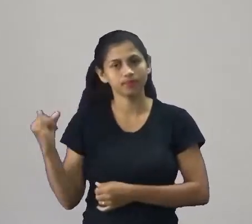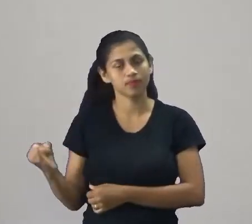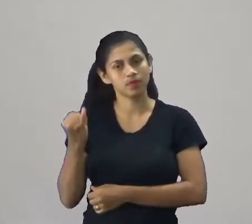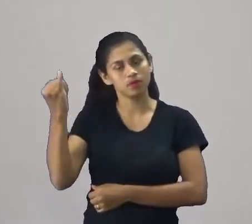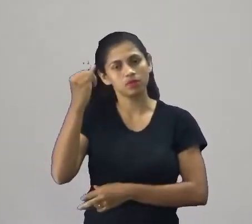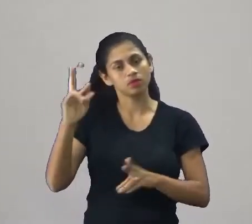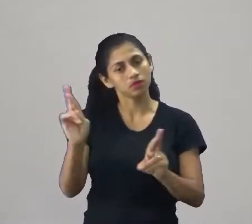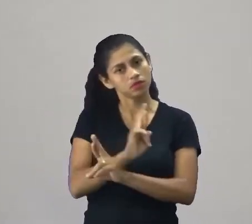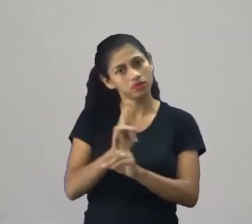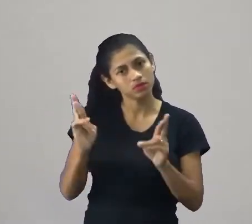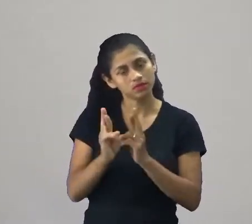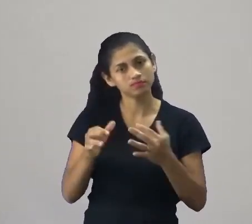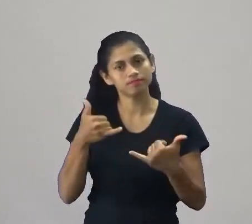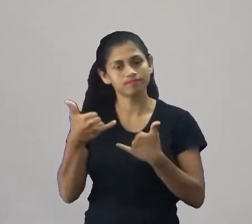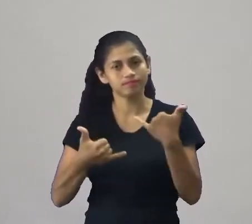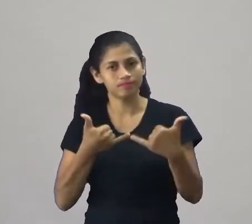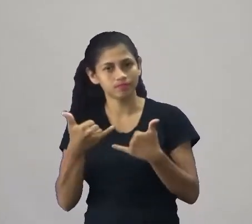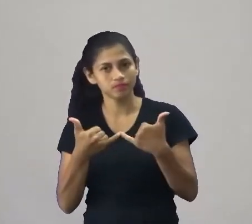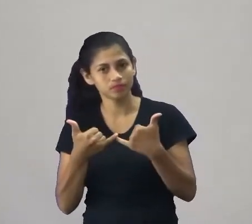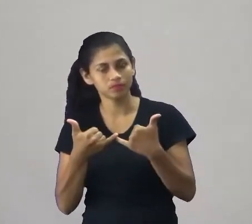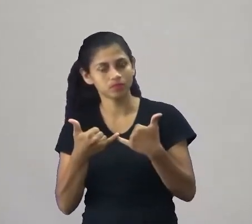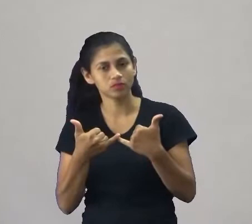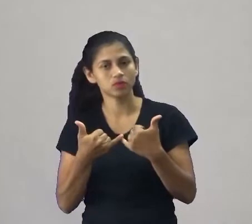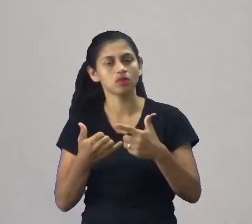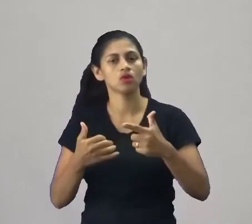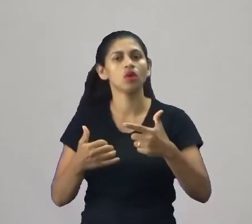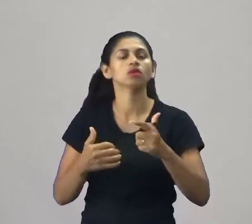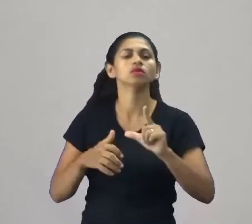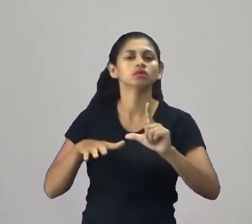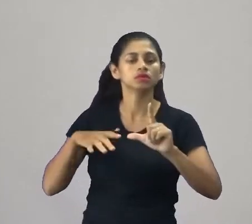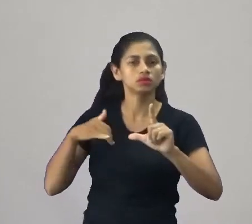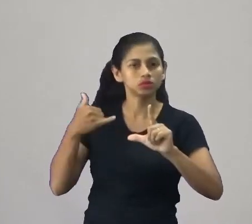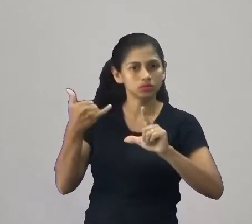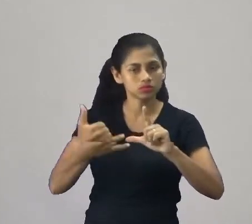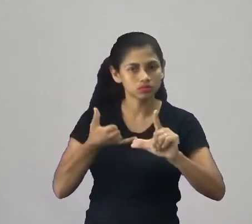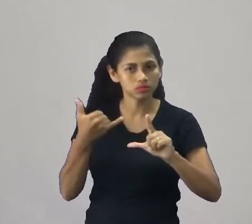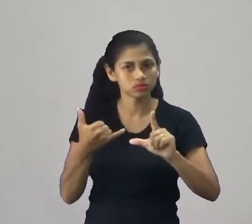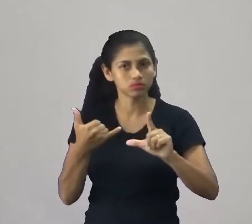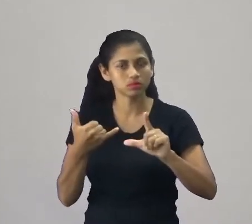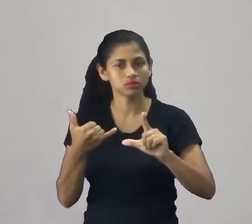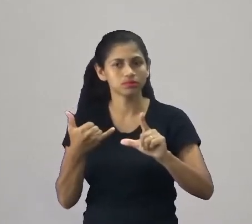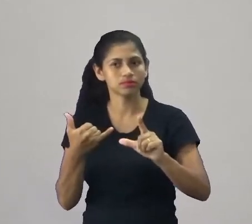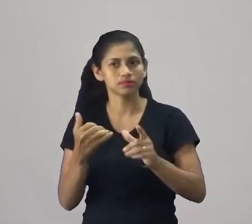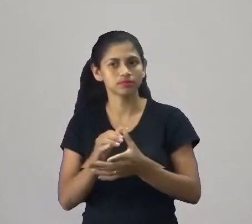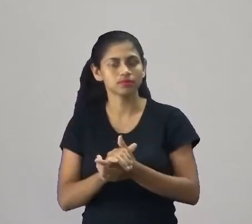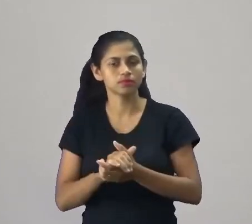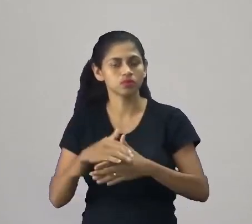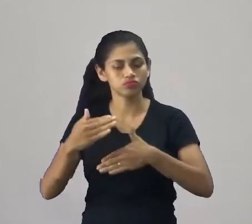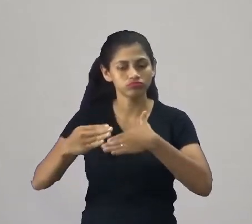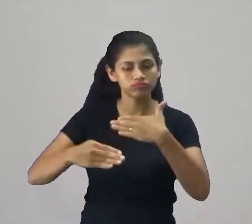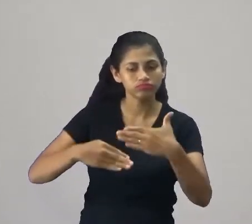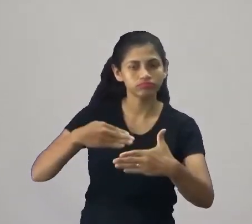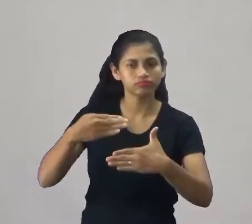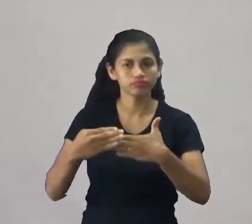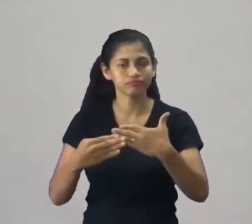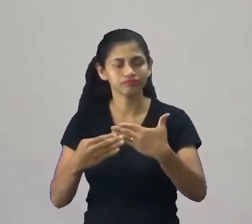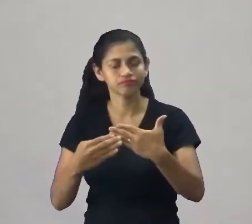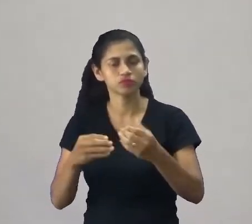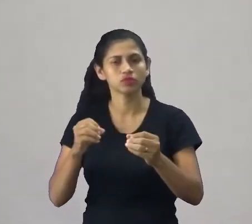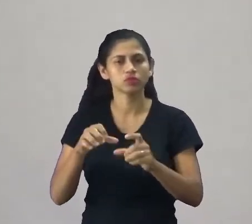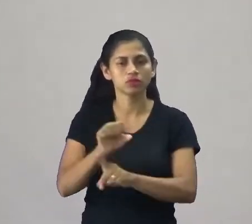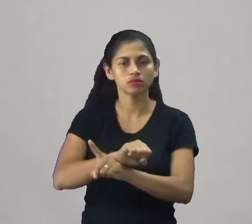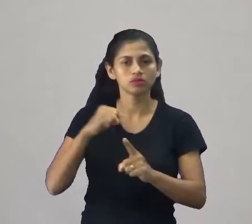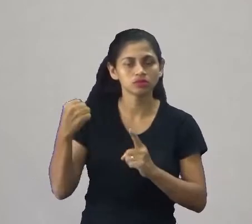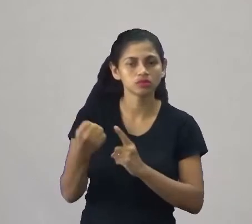essa relação da brincadeira com a ludicidade e dessa parte da ludicidade no desenvolvimento do aspecto